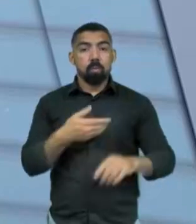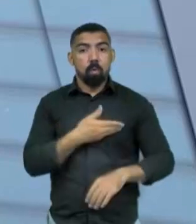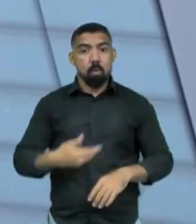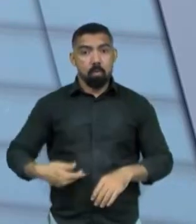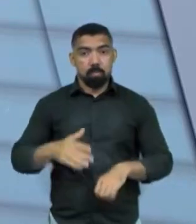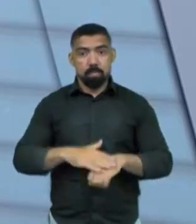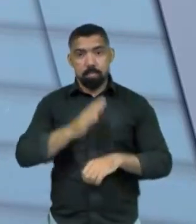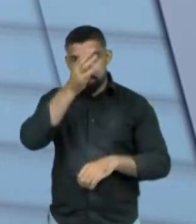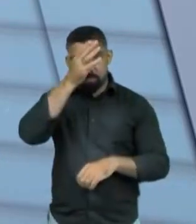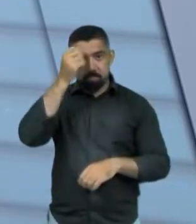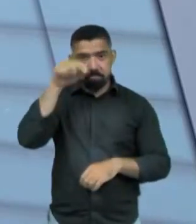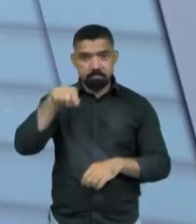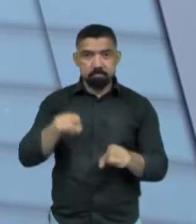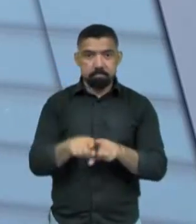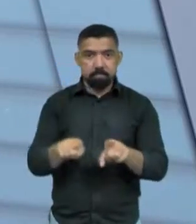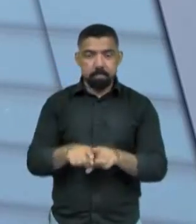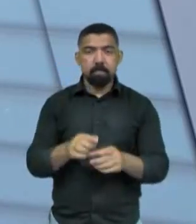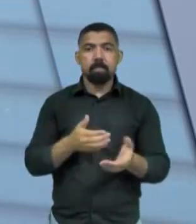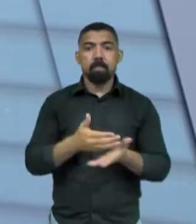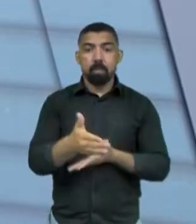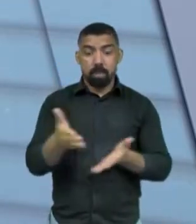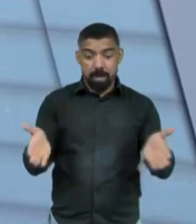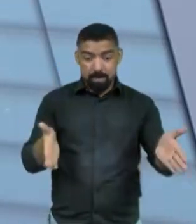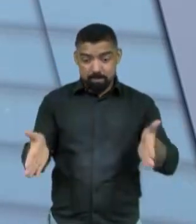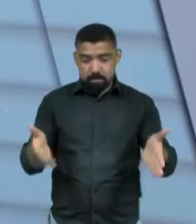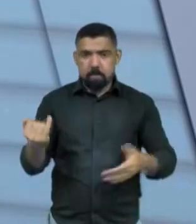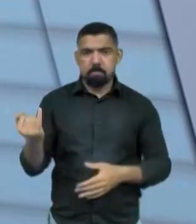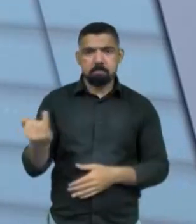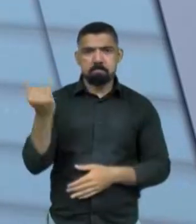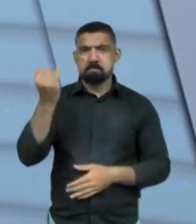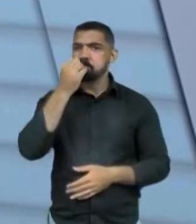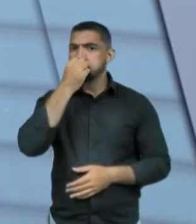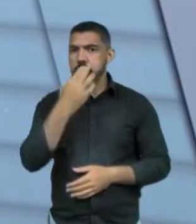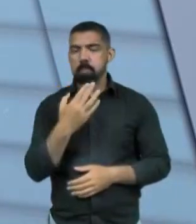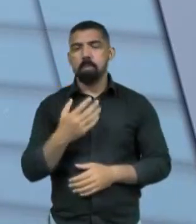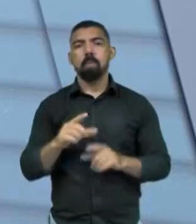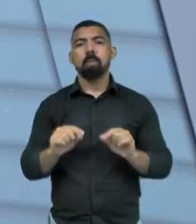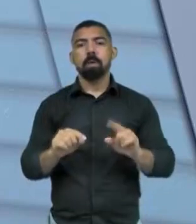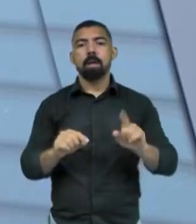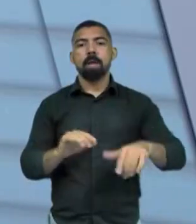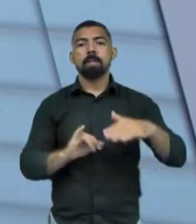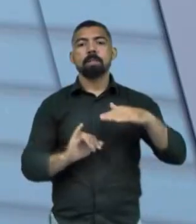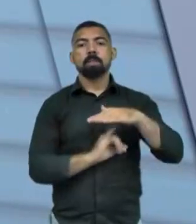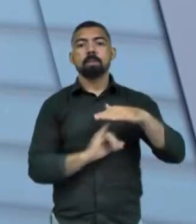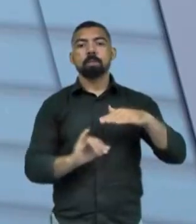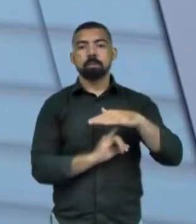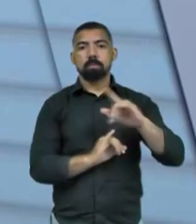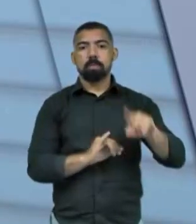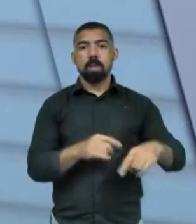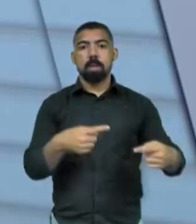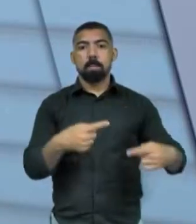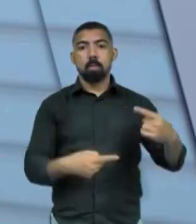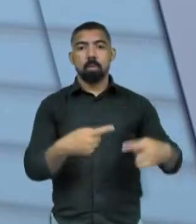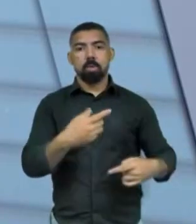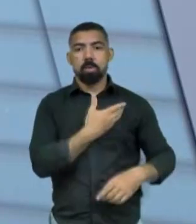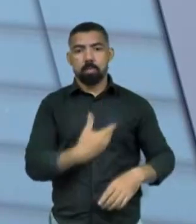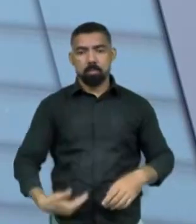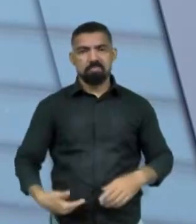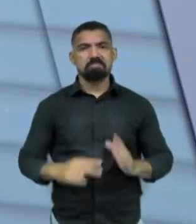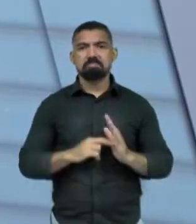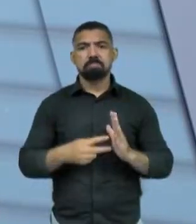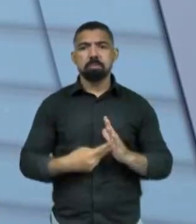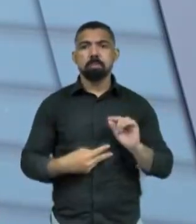Camilo Santana, ela entra agora numa fase importante, que é a fase de institucionalização como uma política pública. O que é